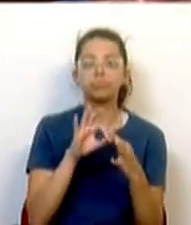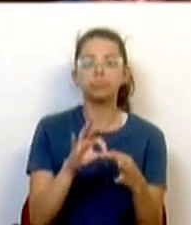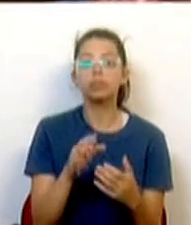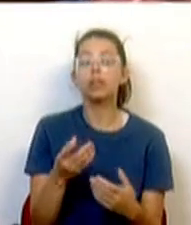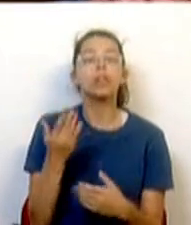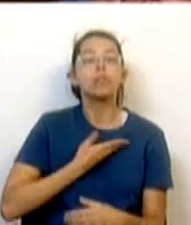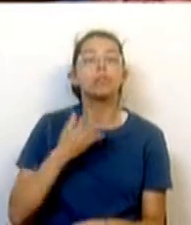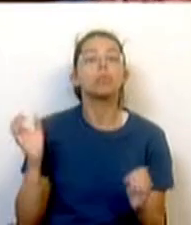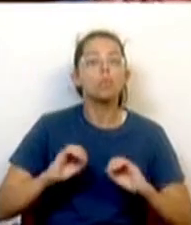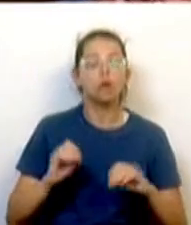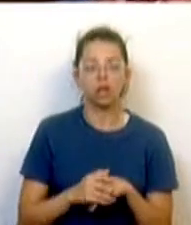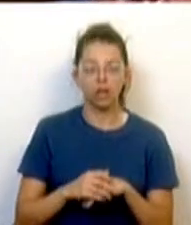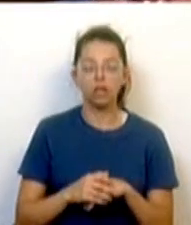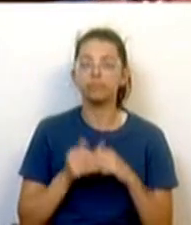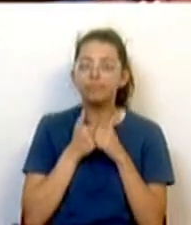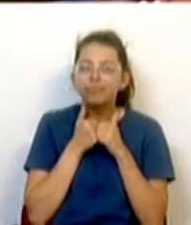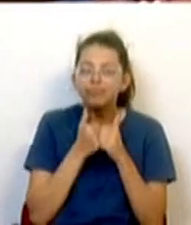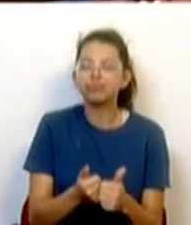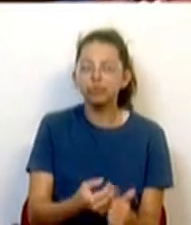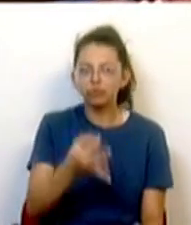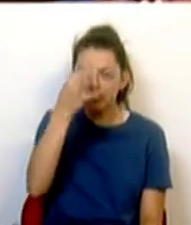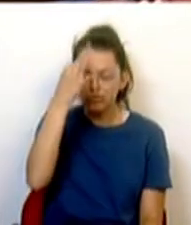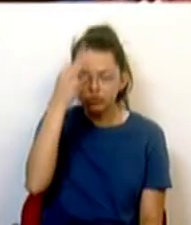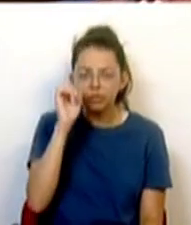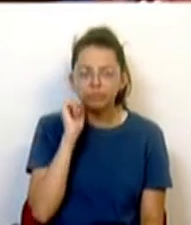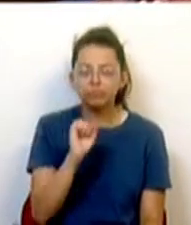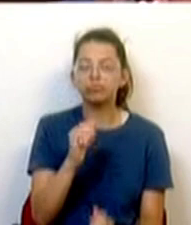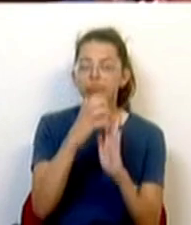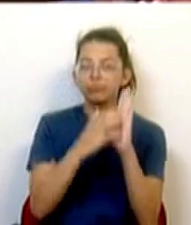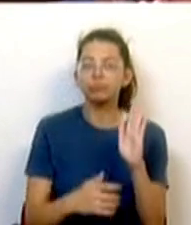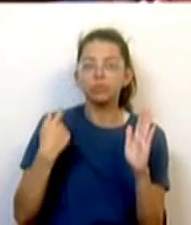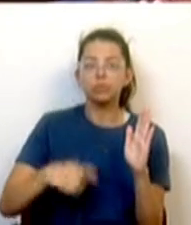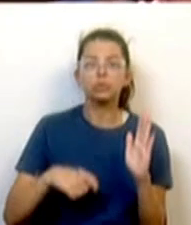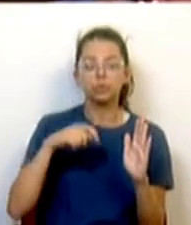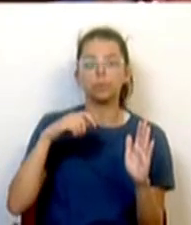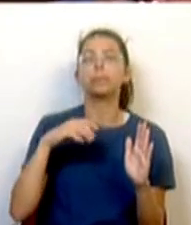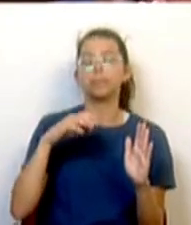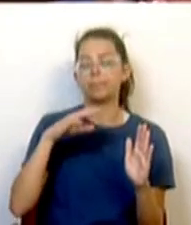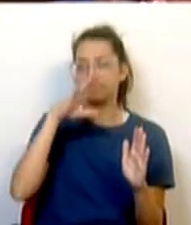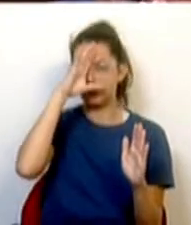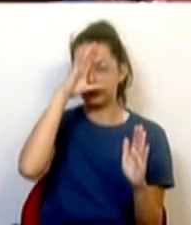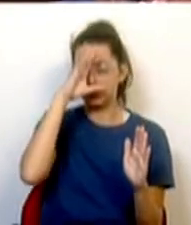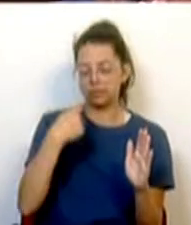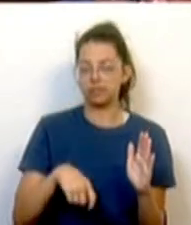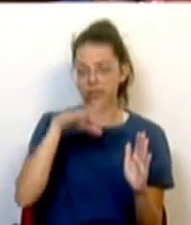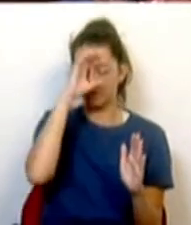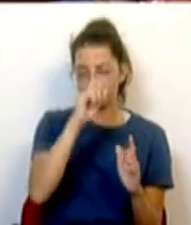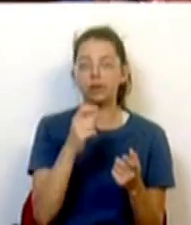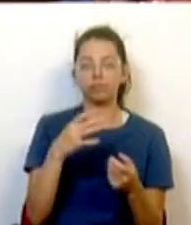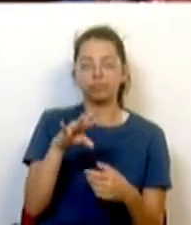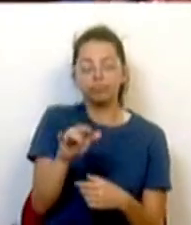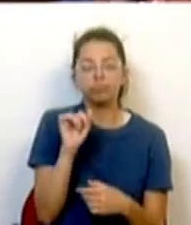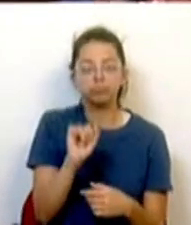Lourenço, ao cumprimento escrupuloso daquilo que foi uma solicitação por escrito do Sr. Presidente do Governo Regional. Muito obrigado. E para